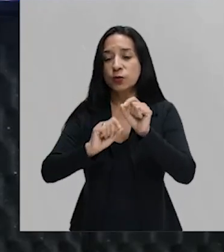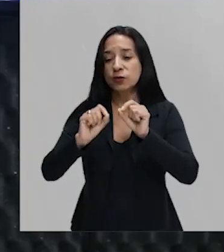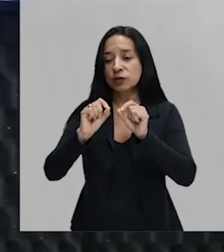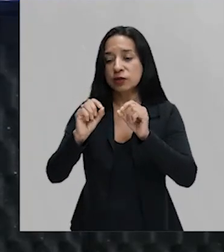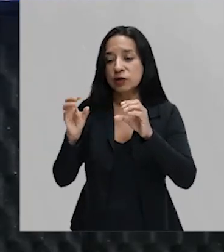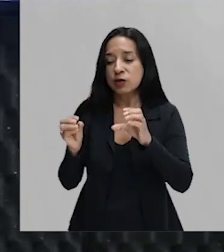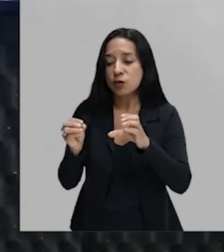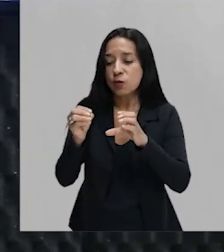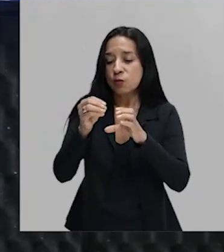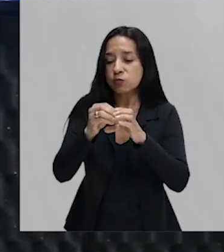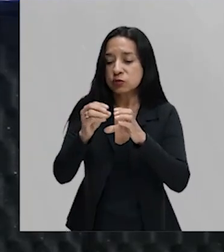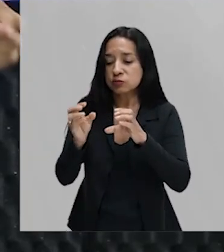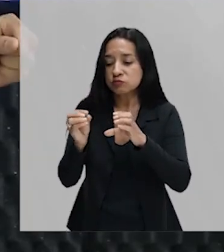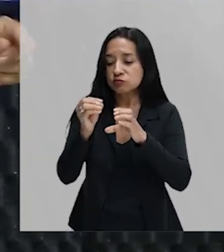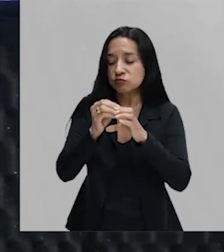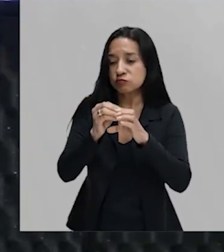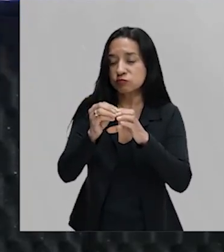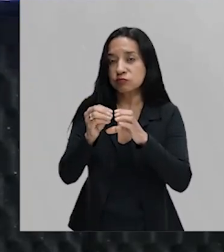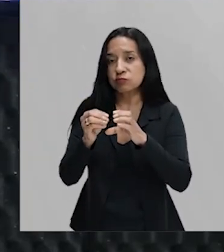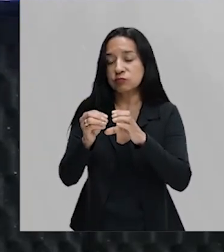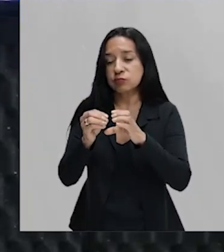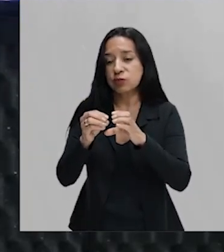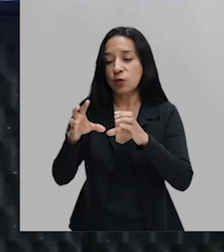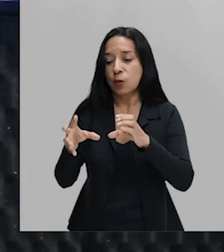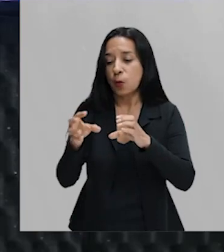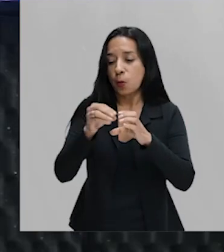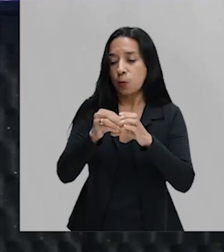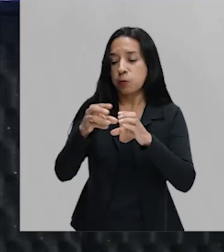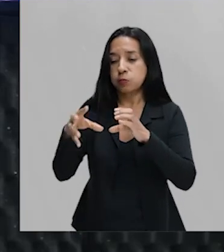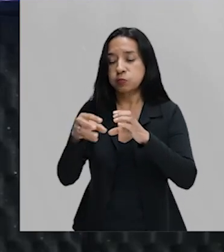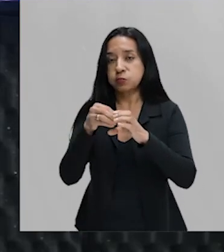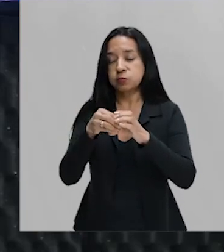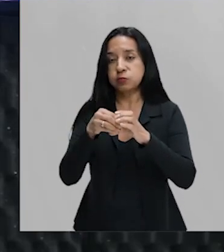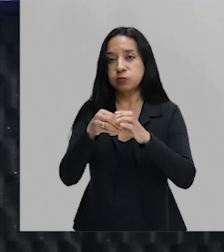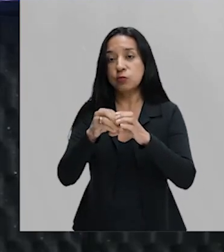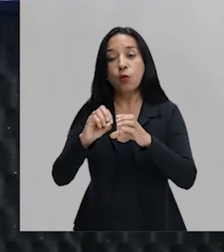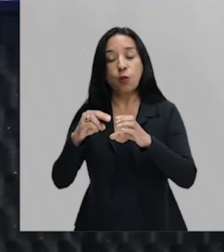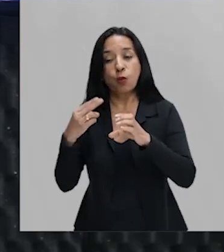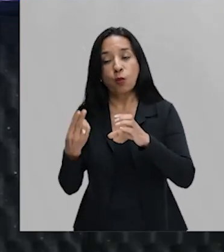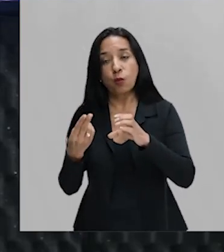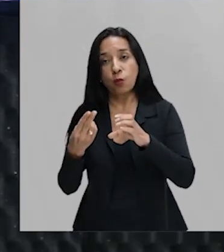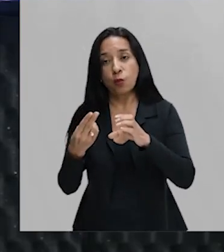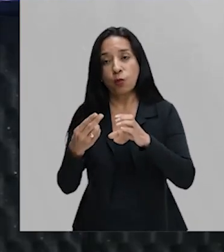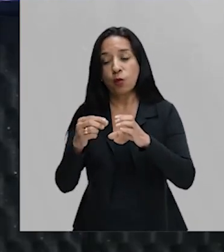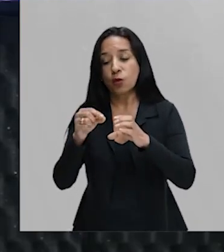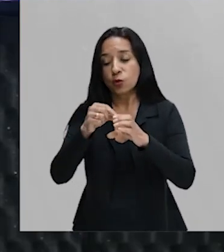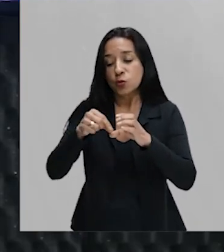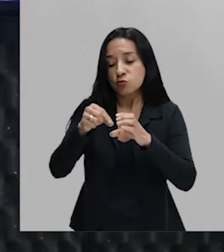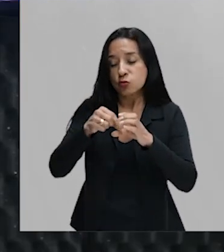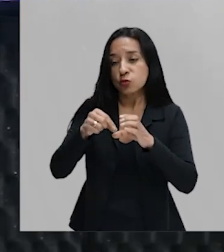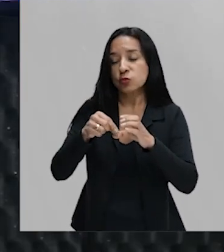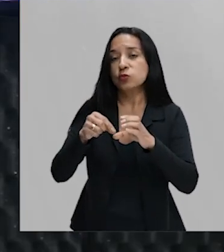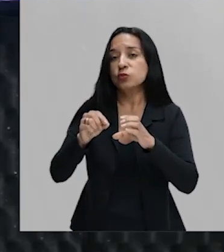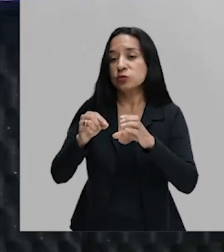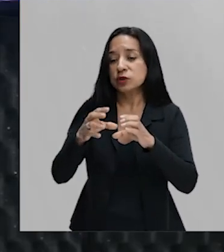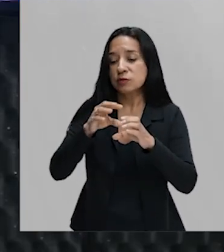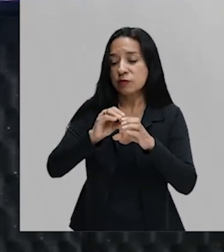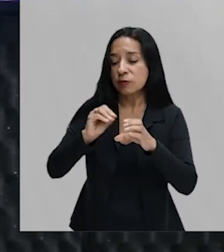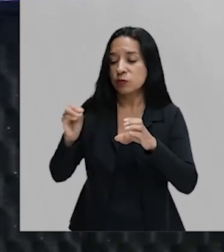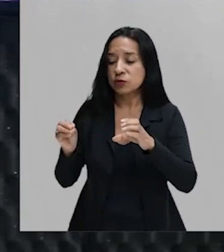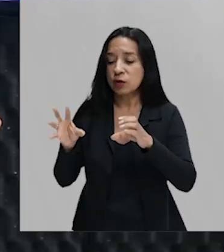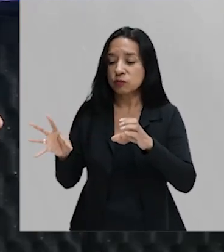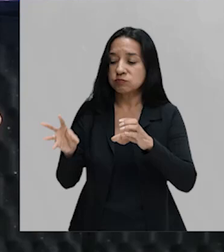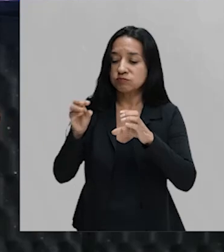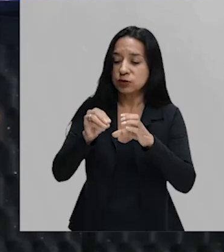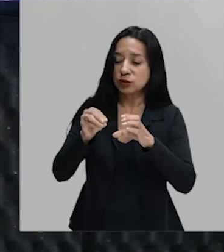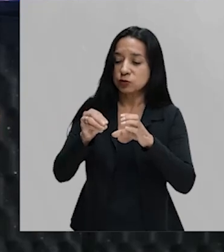transporte a favor do gradiente de concentração. Ou seja, o soluto ele sempre vai migrar de onde tem mais para onde